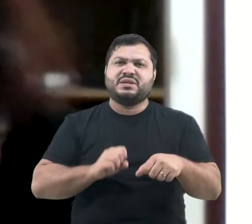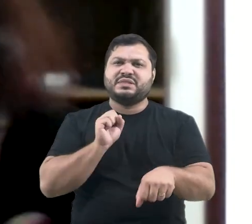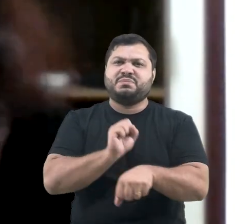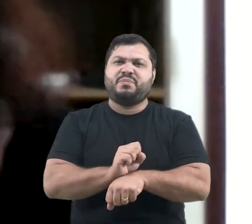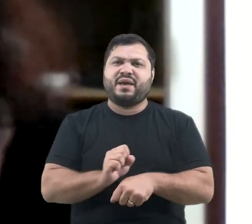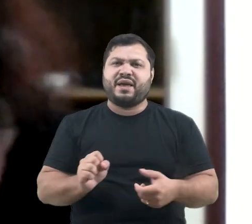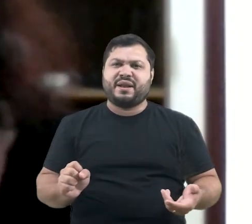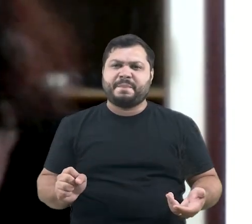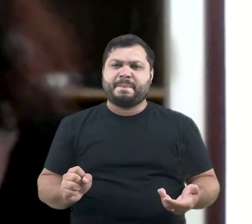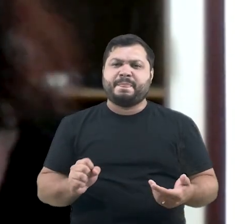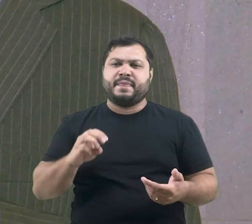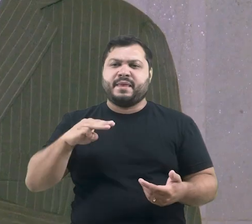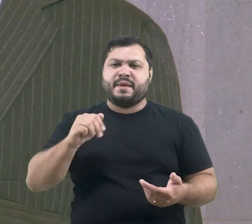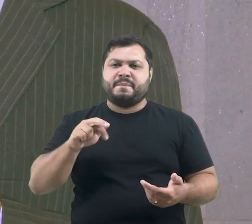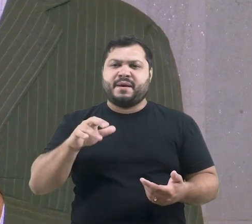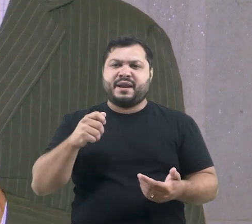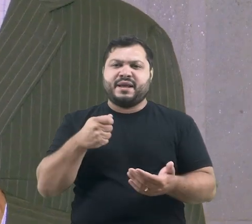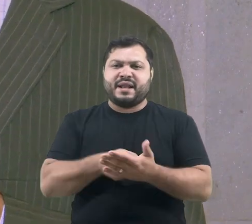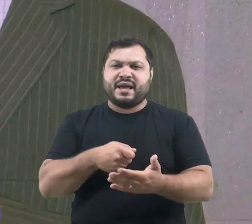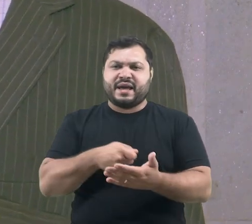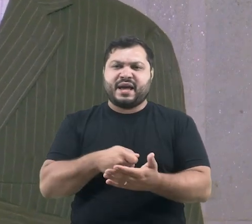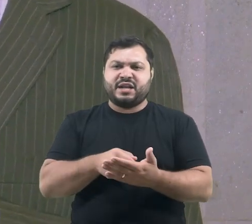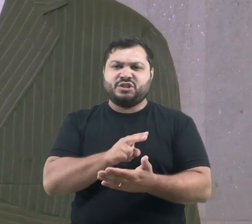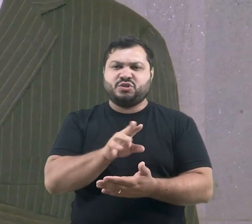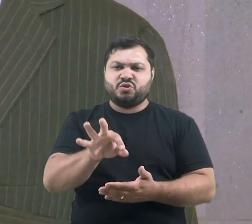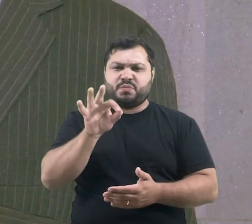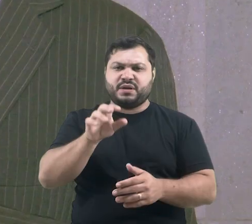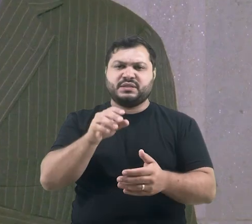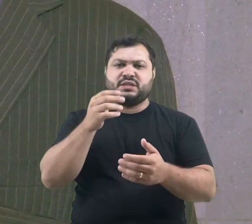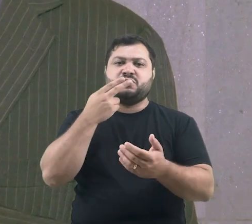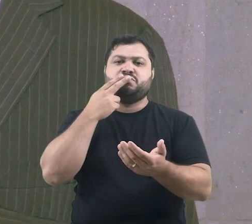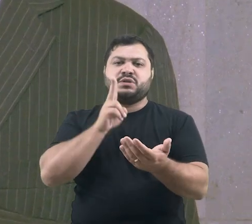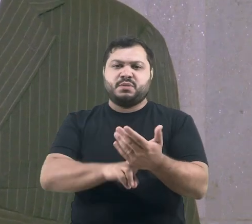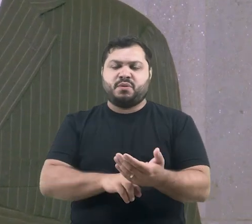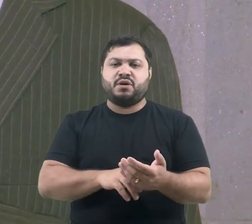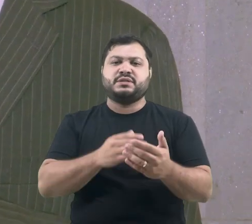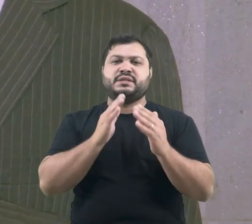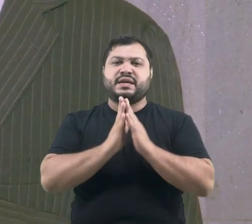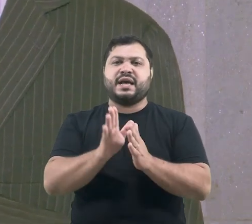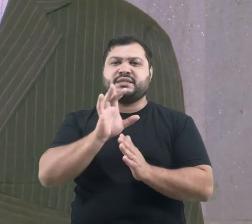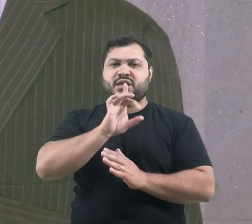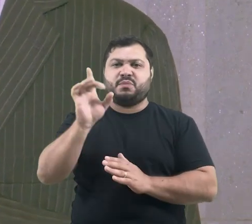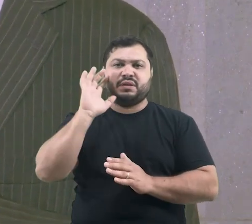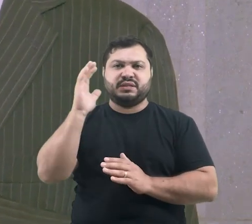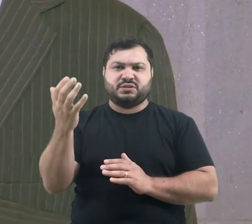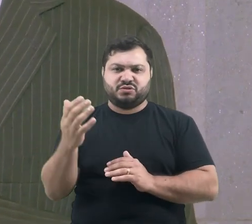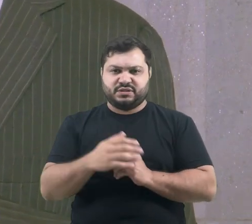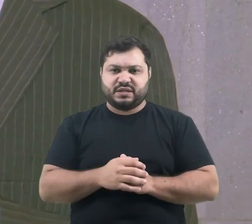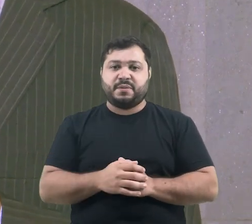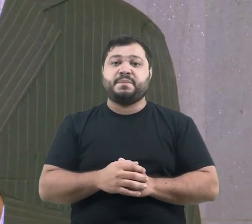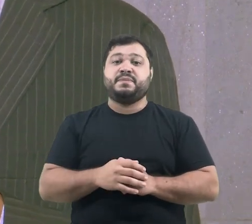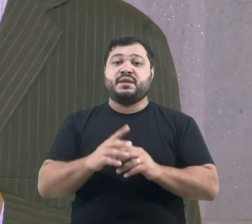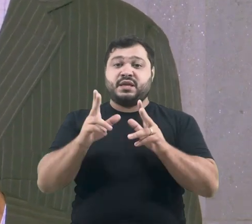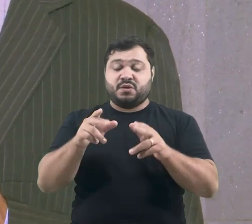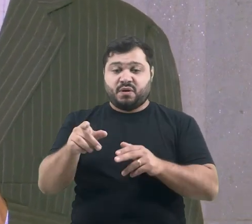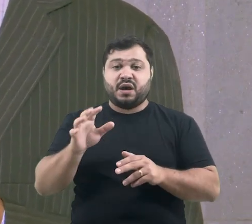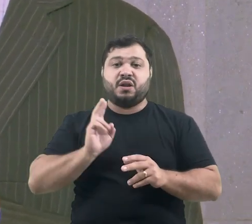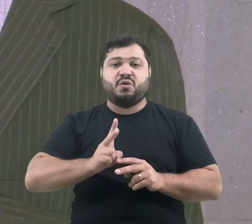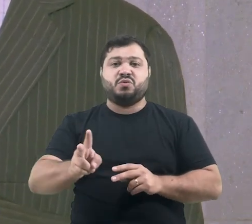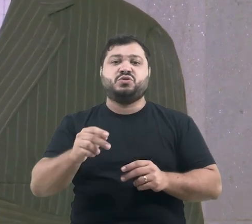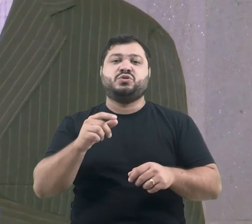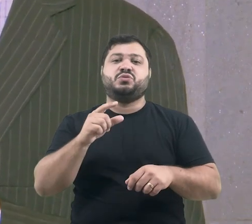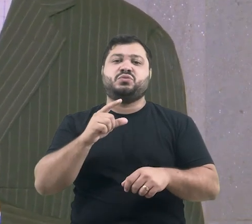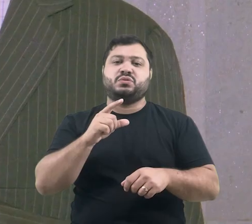você nunca espera, acho isso, né? Mariana garantiu sua nomeação e posse graças a uma decisão judicial. Casos como o